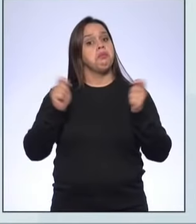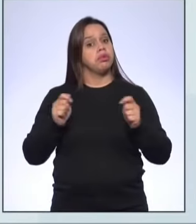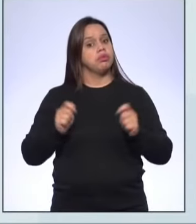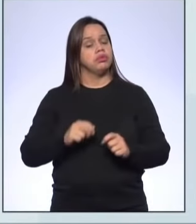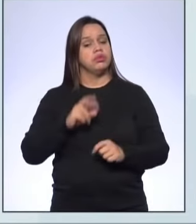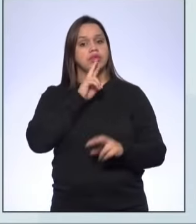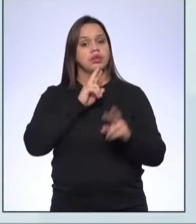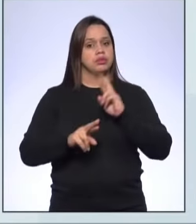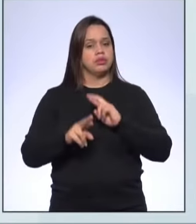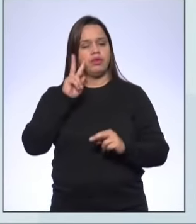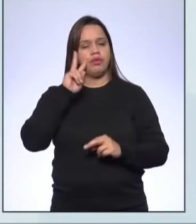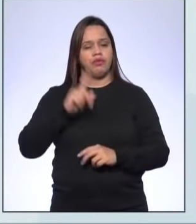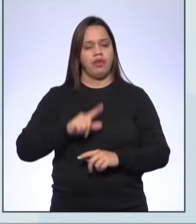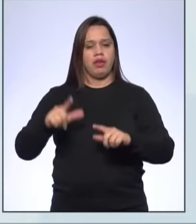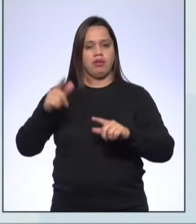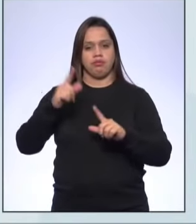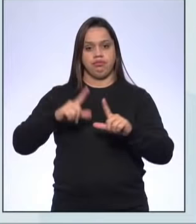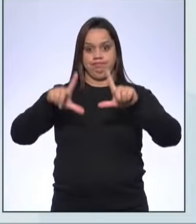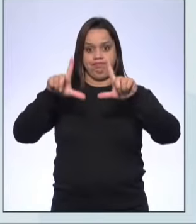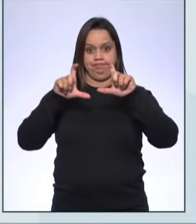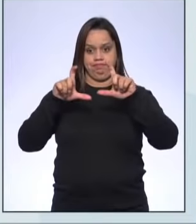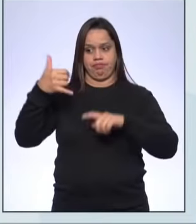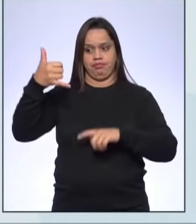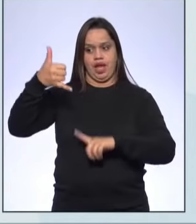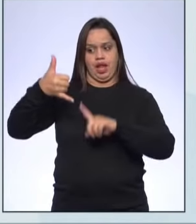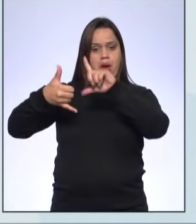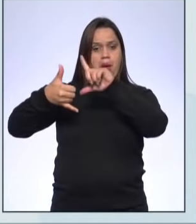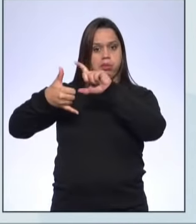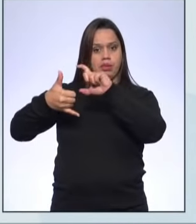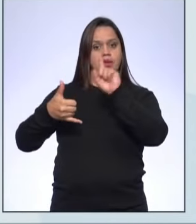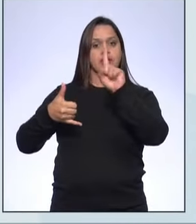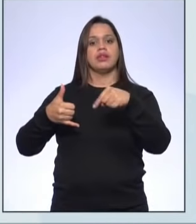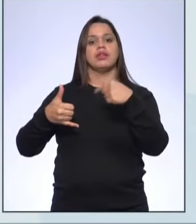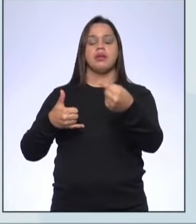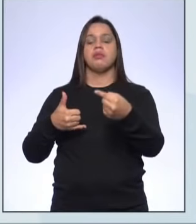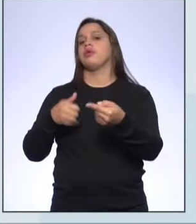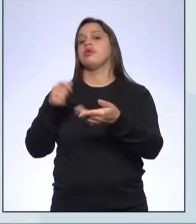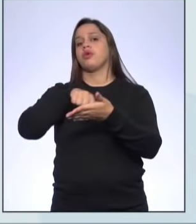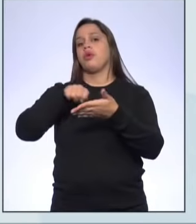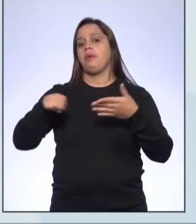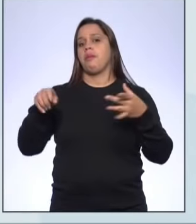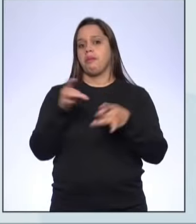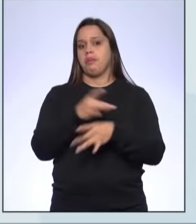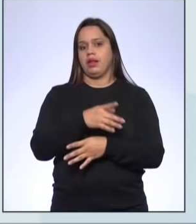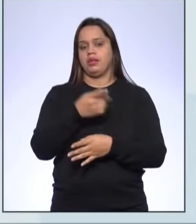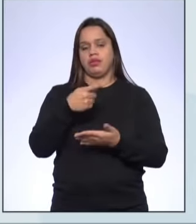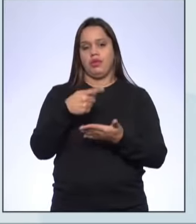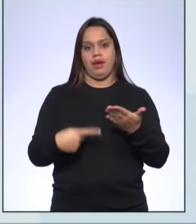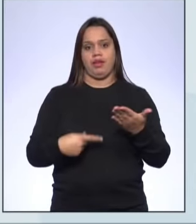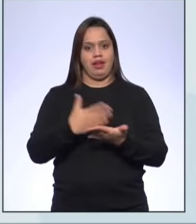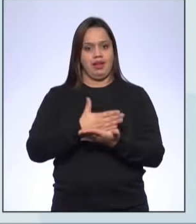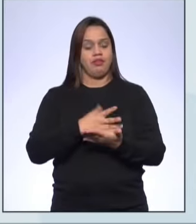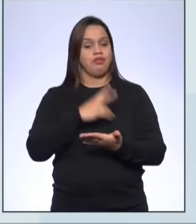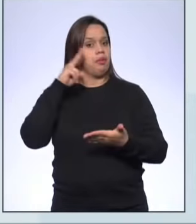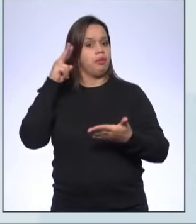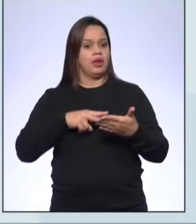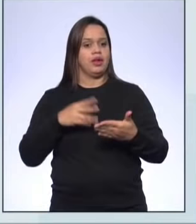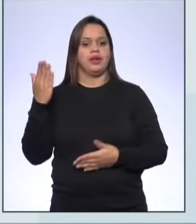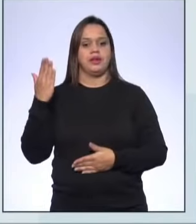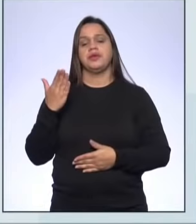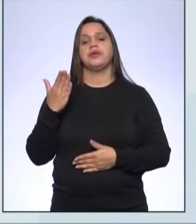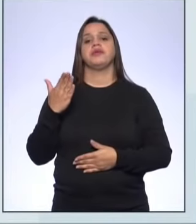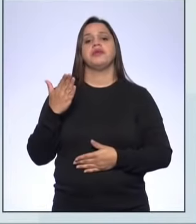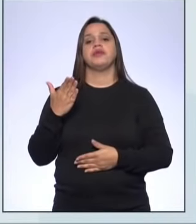ok dá um print na tela e depois você completa o seu caderno do aluno vamos ler então para eles